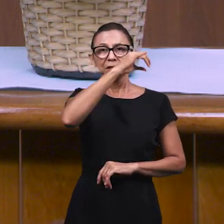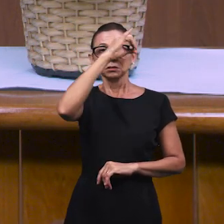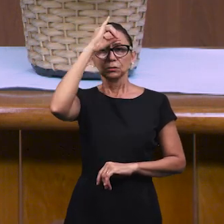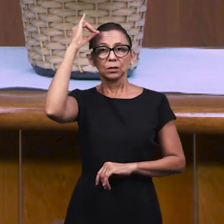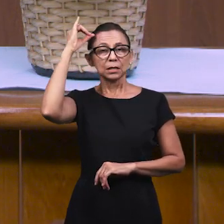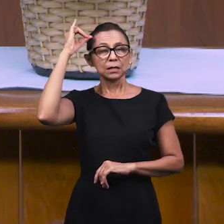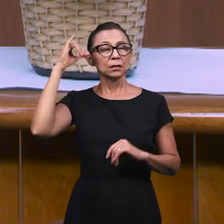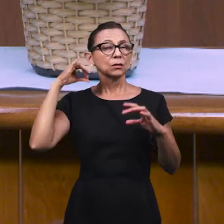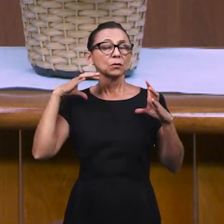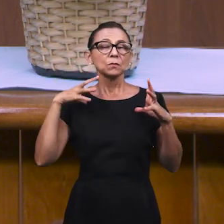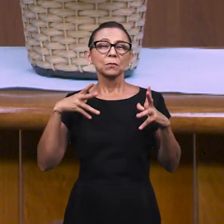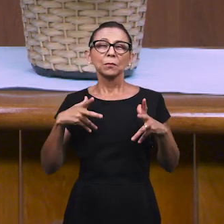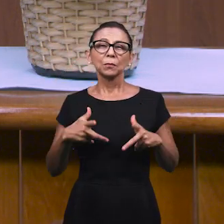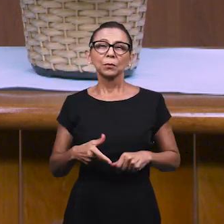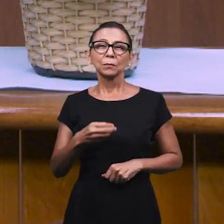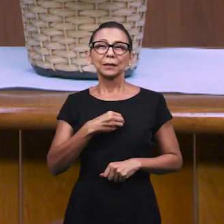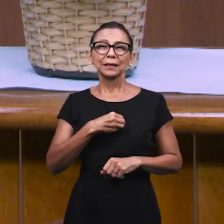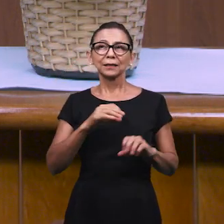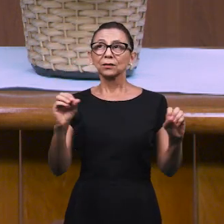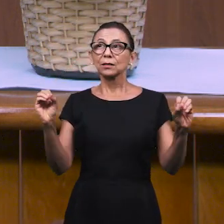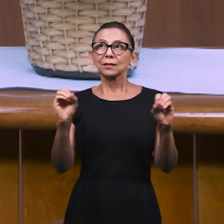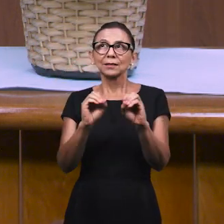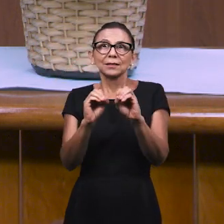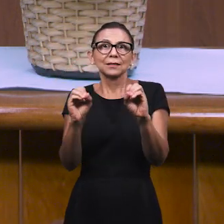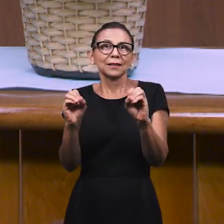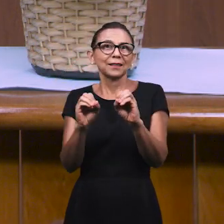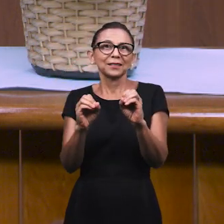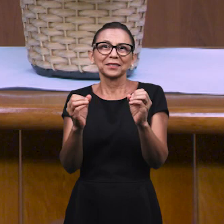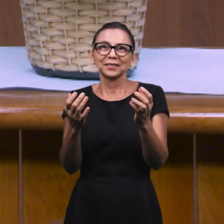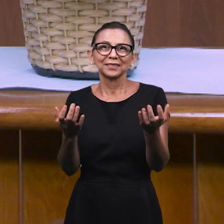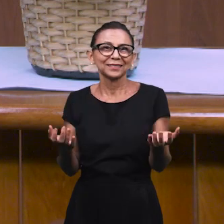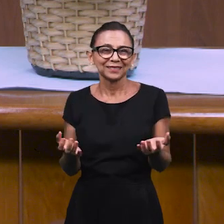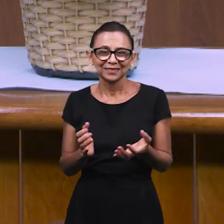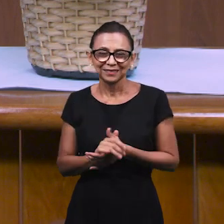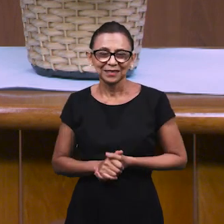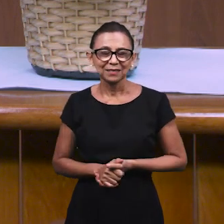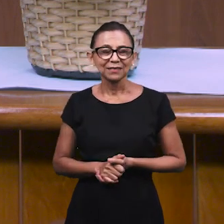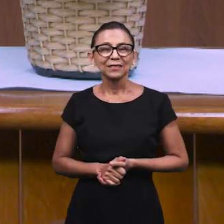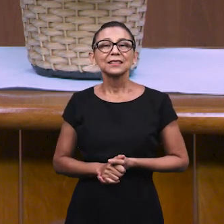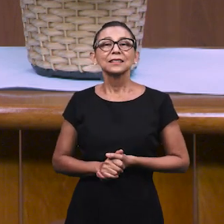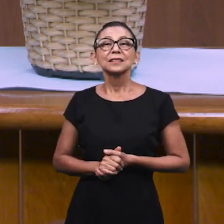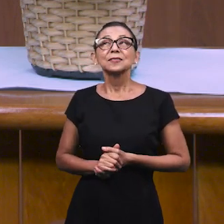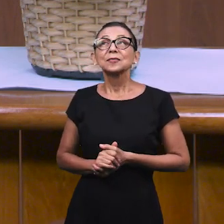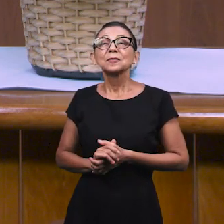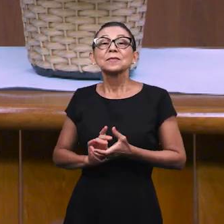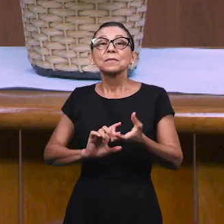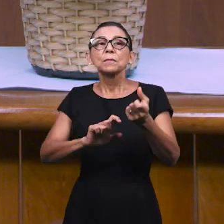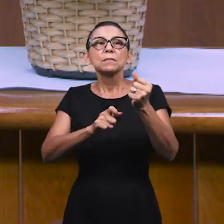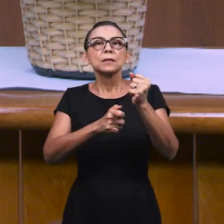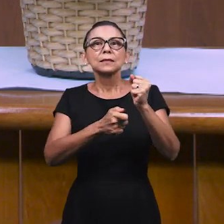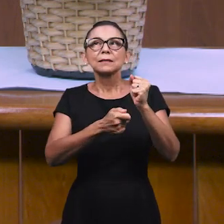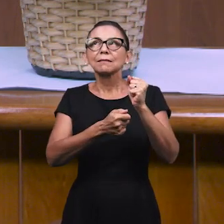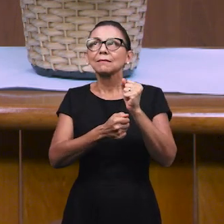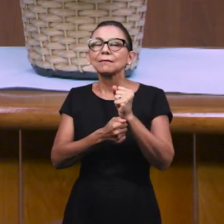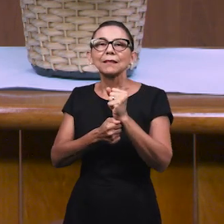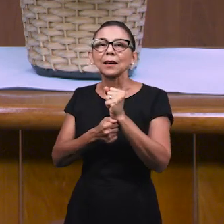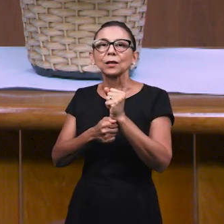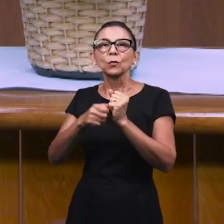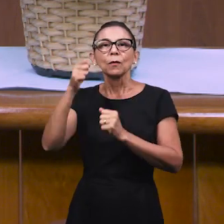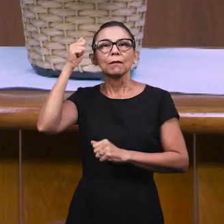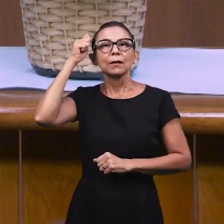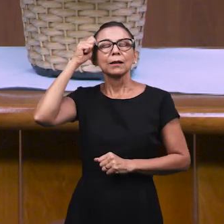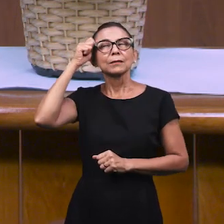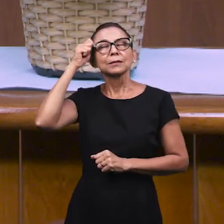Qual era essa intimidade dele com Deus? Que mistério o homem não alcançou naquele tempo. Que coisa maravilhosa.